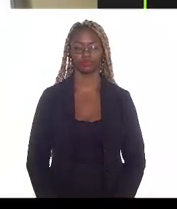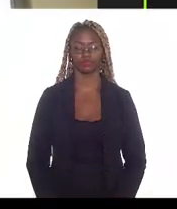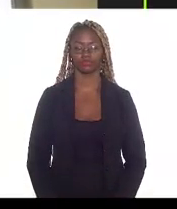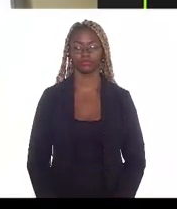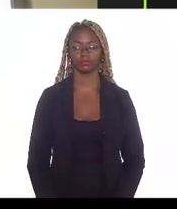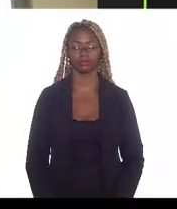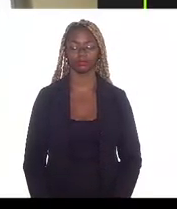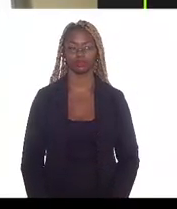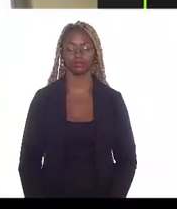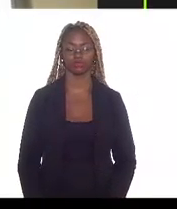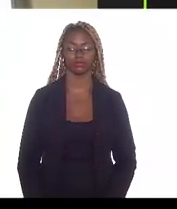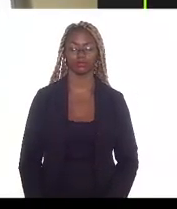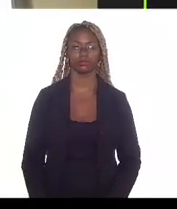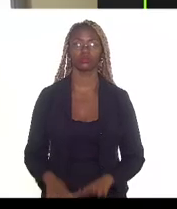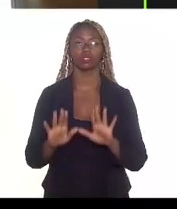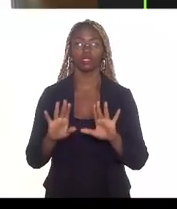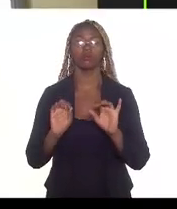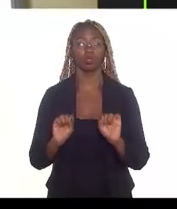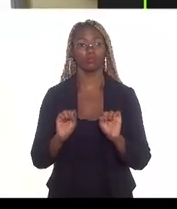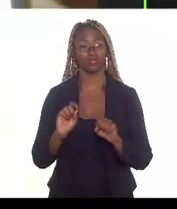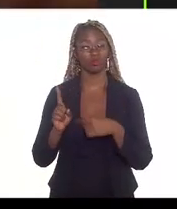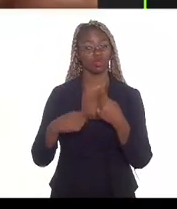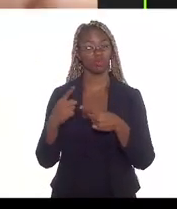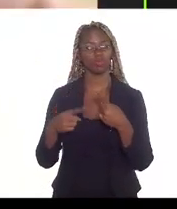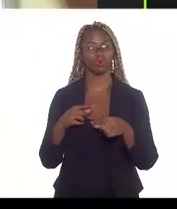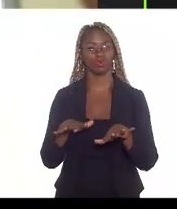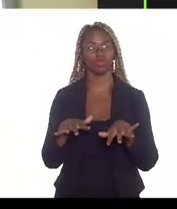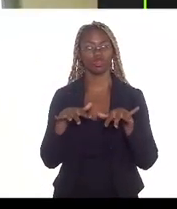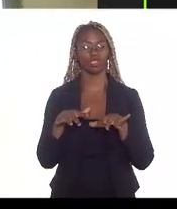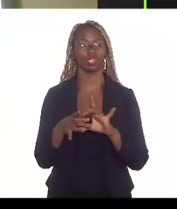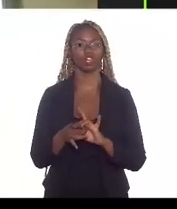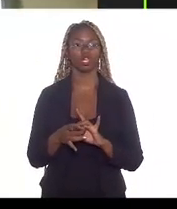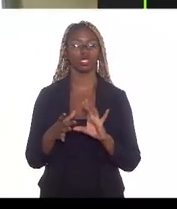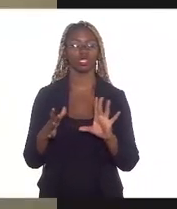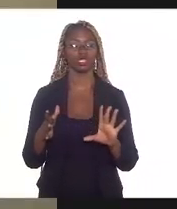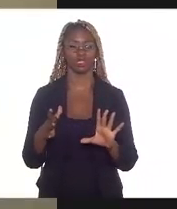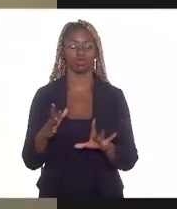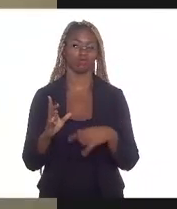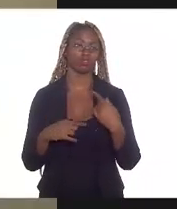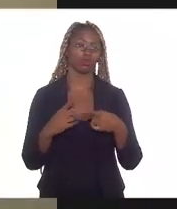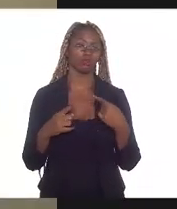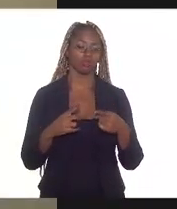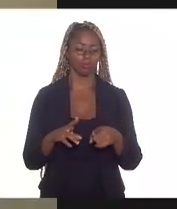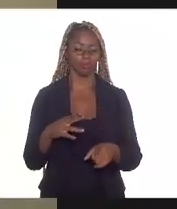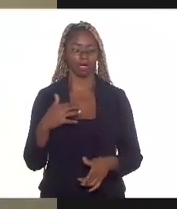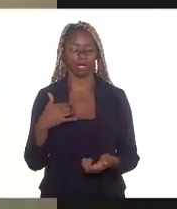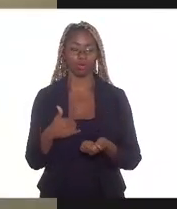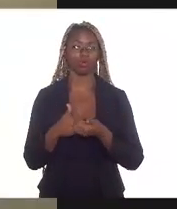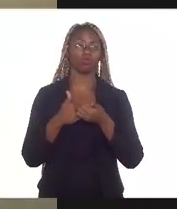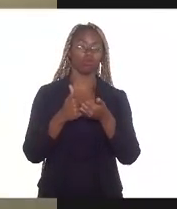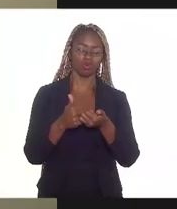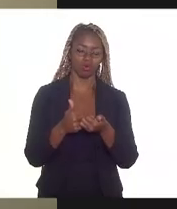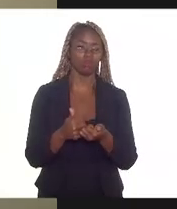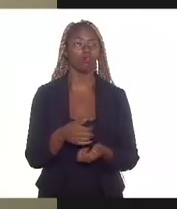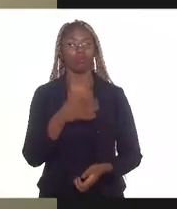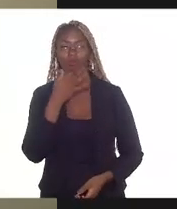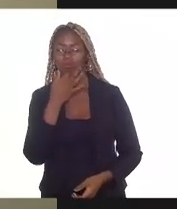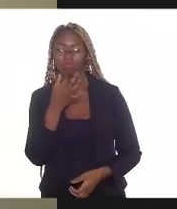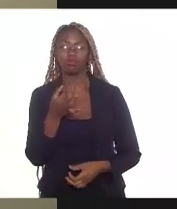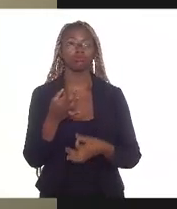Agora, nós podemos fazer uma audiência pública posterior, né, posterior para acompanhar o programa, para fazer